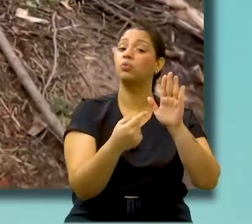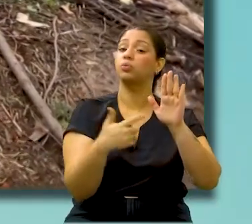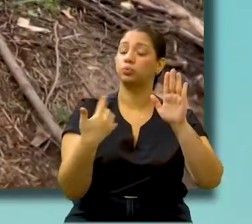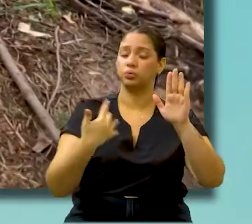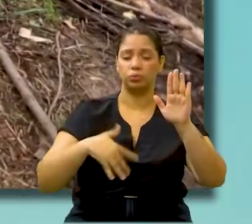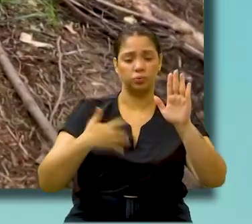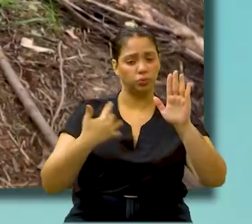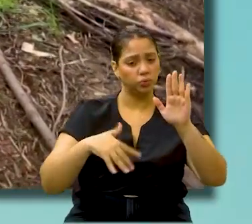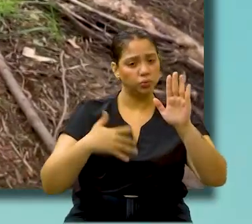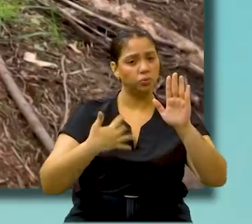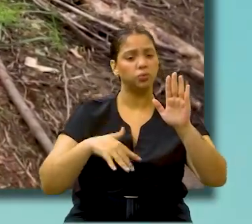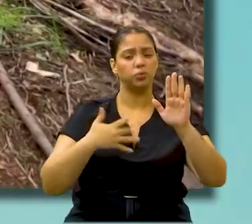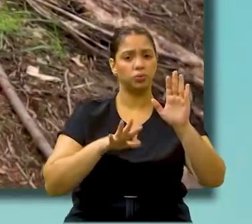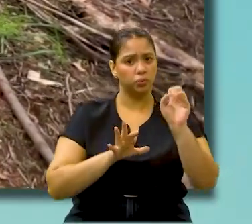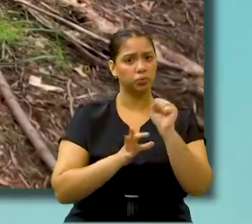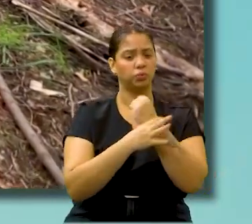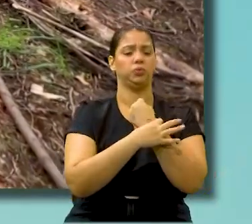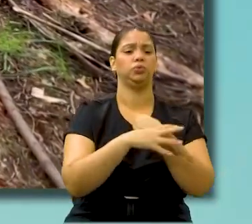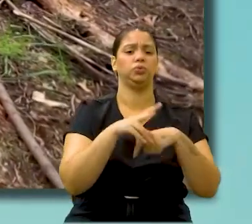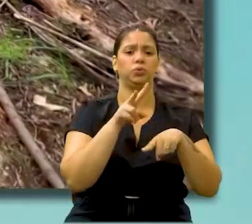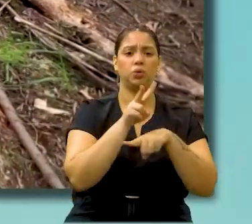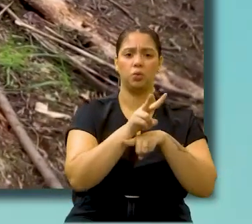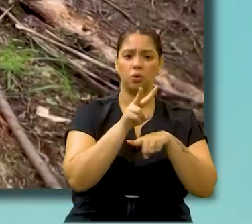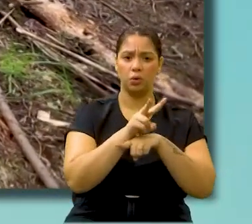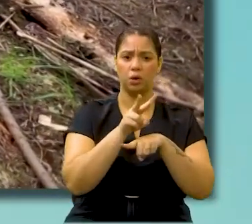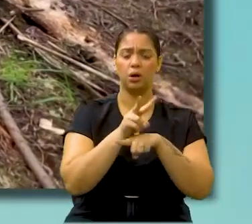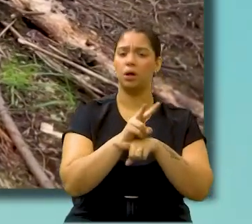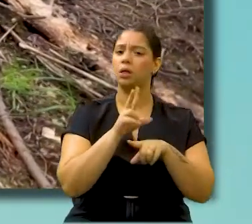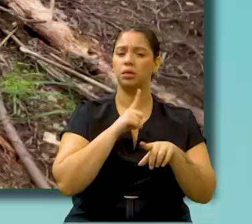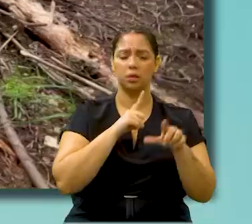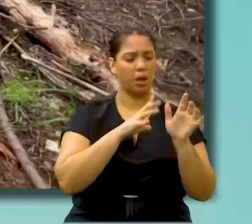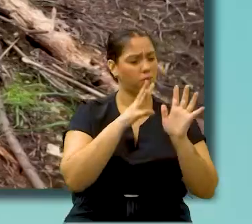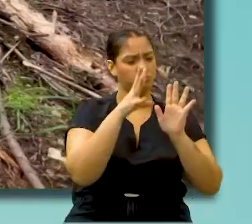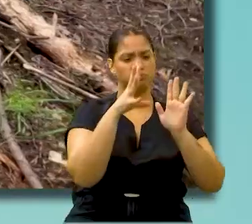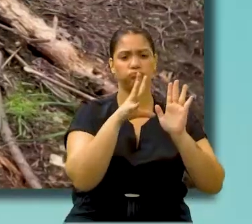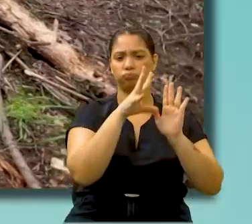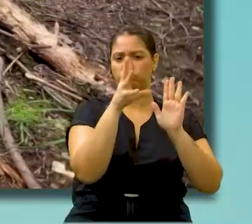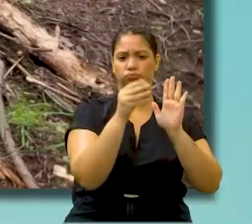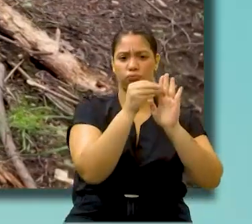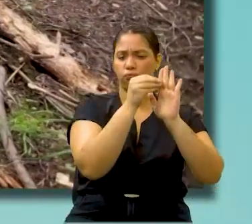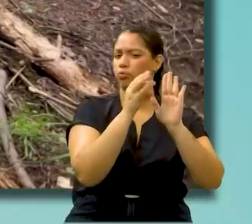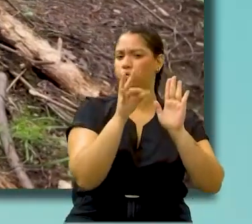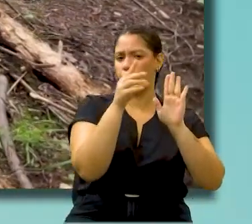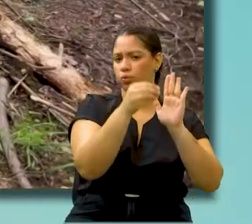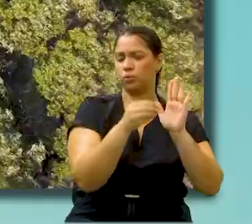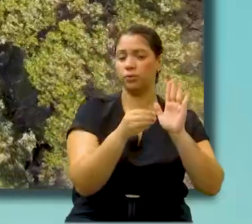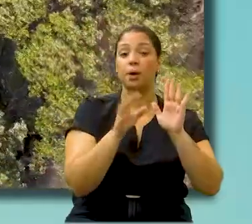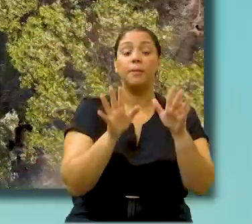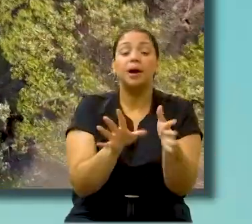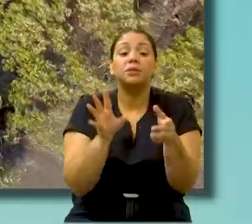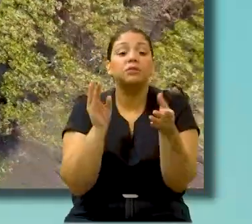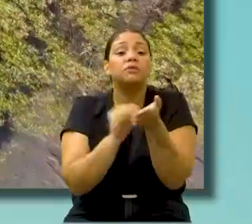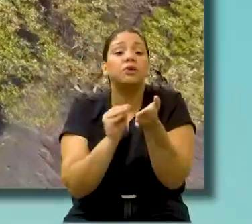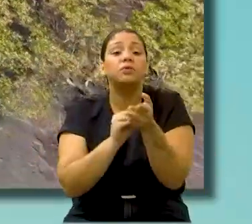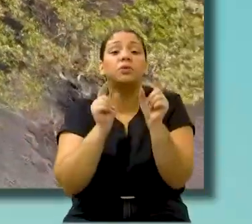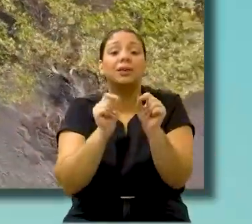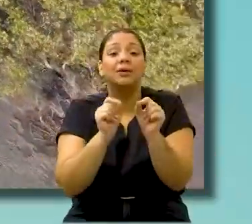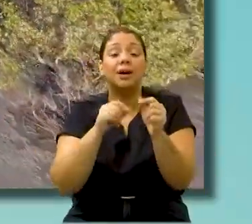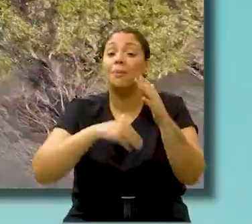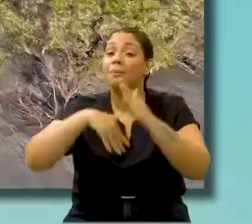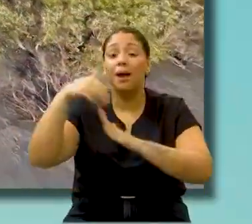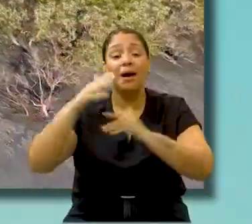legislação bastante protecionista e bastante completa. O que falta? Colocar em prática